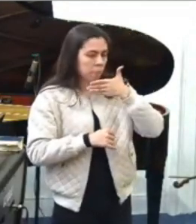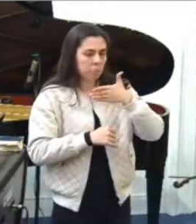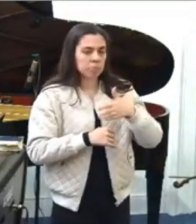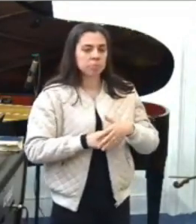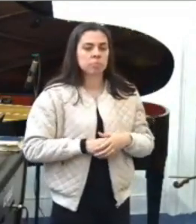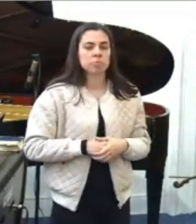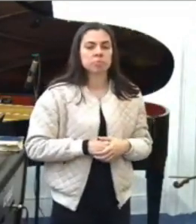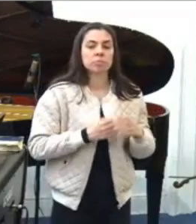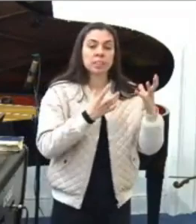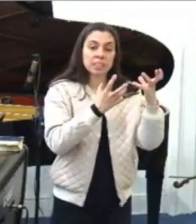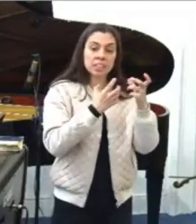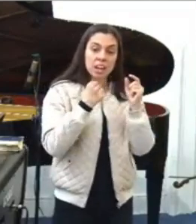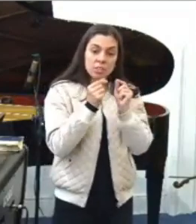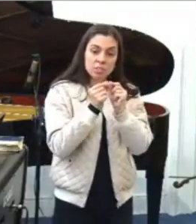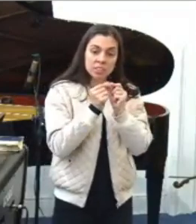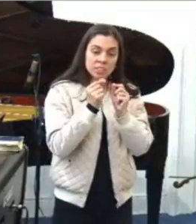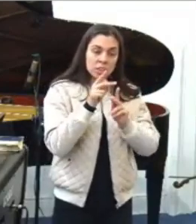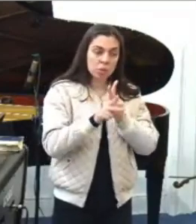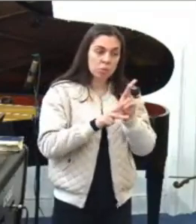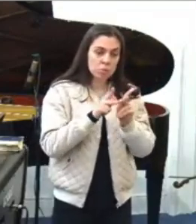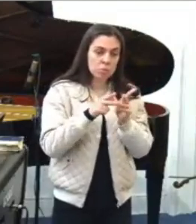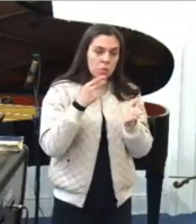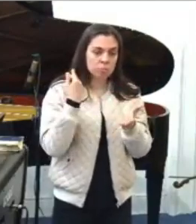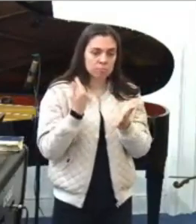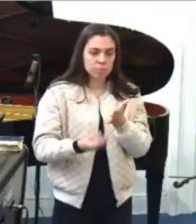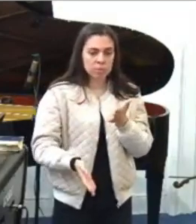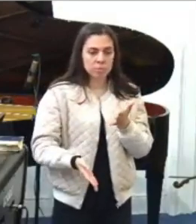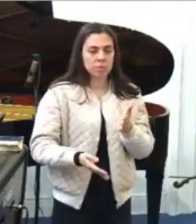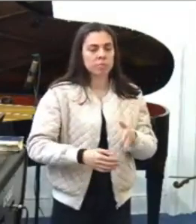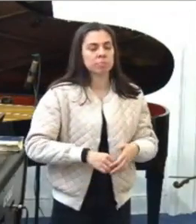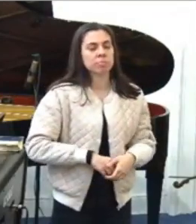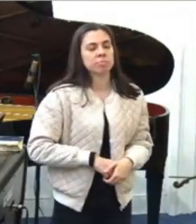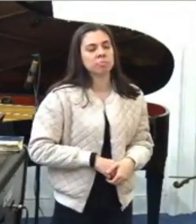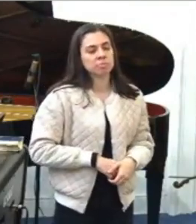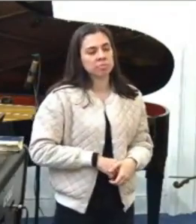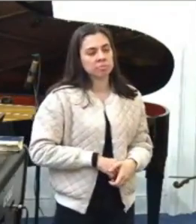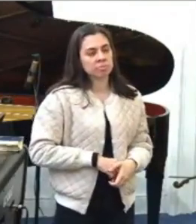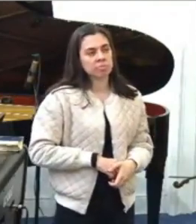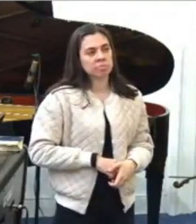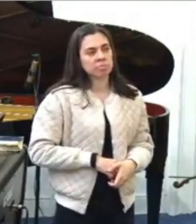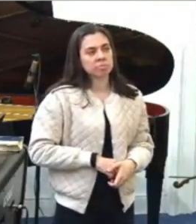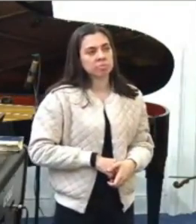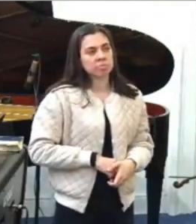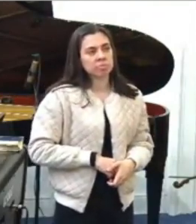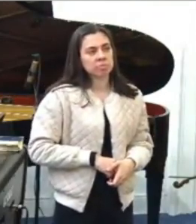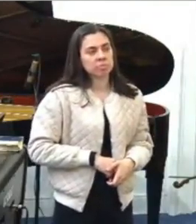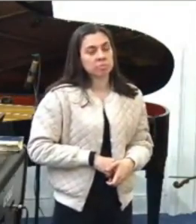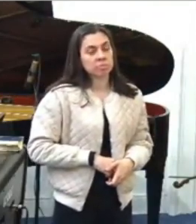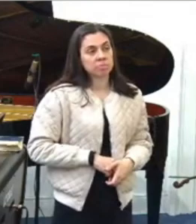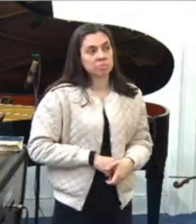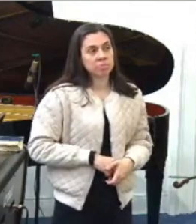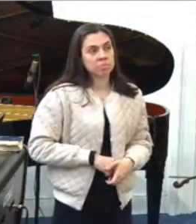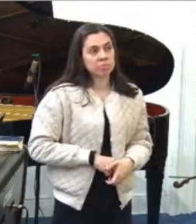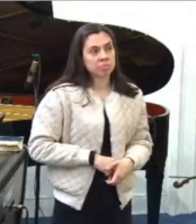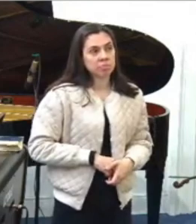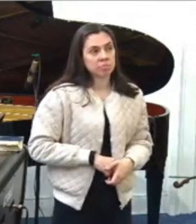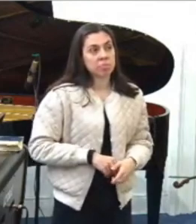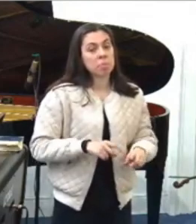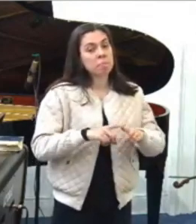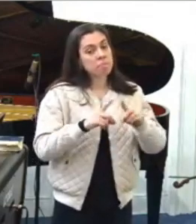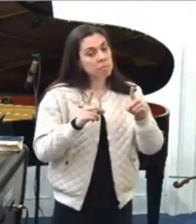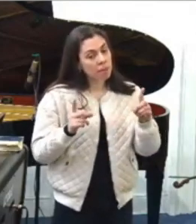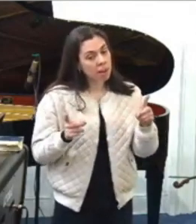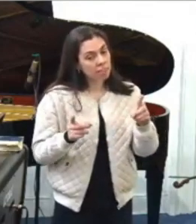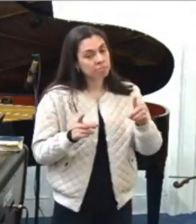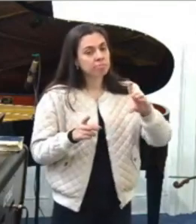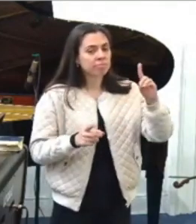Deus caia e se perca. Mas o que acontece? O Senhor